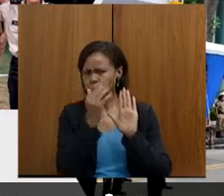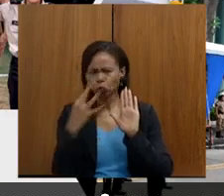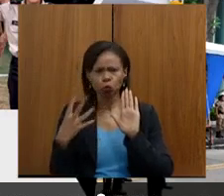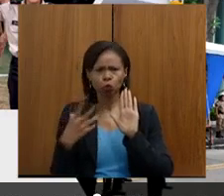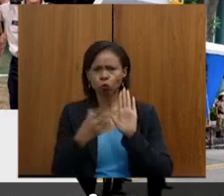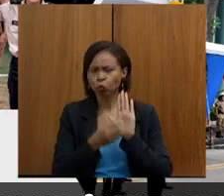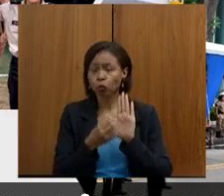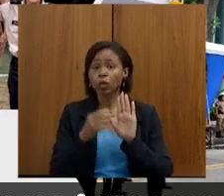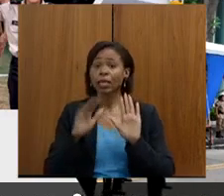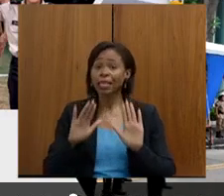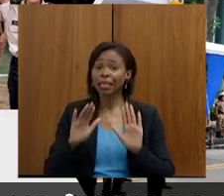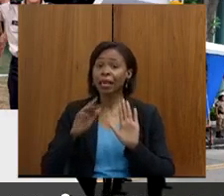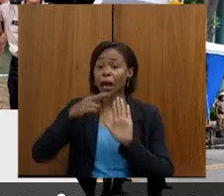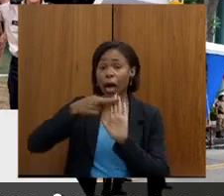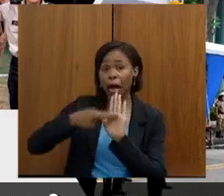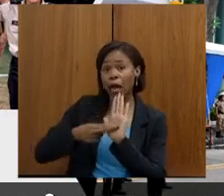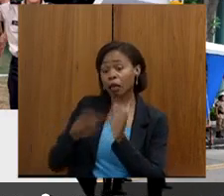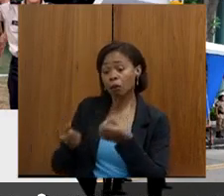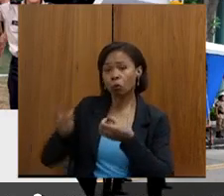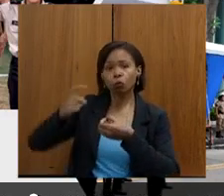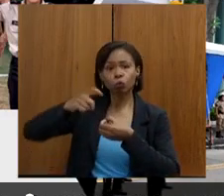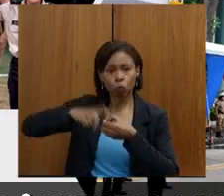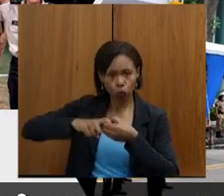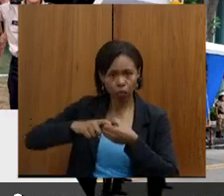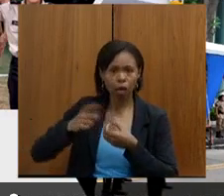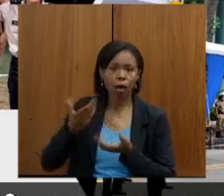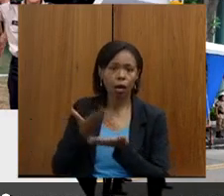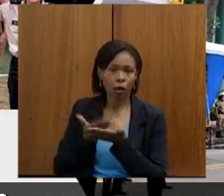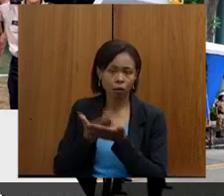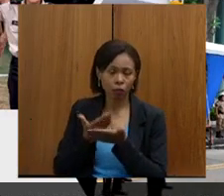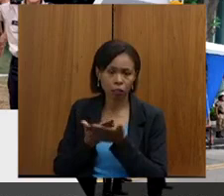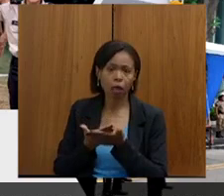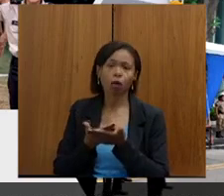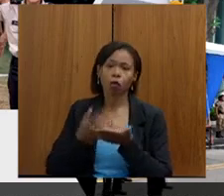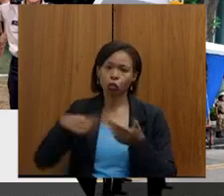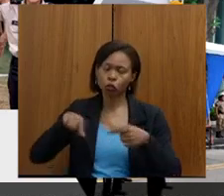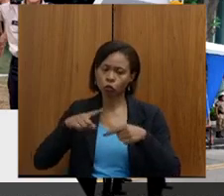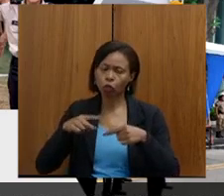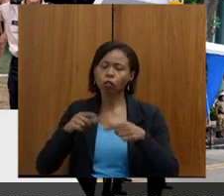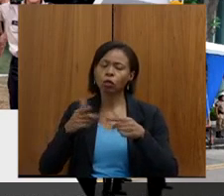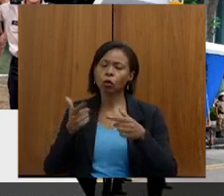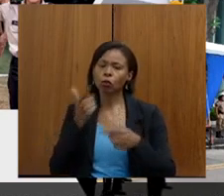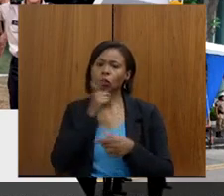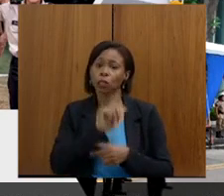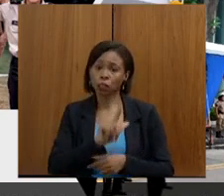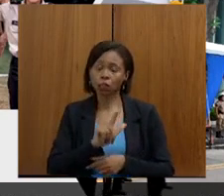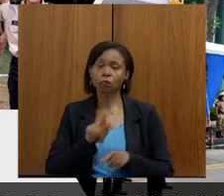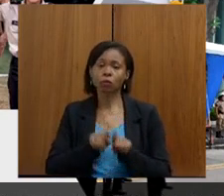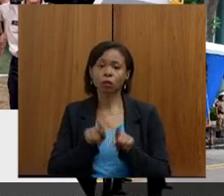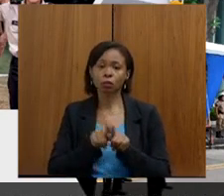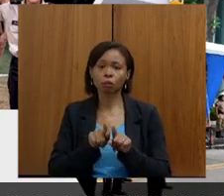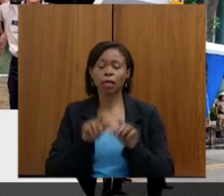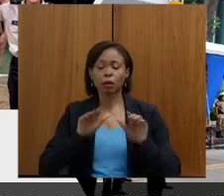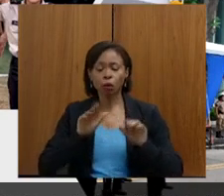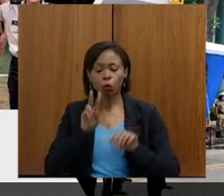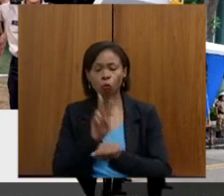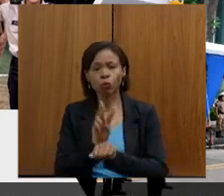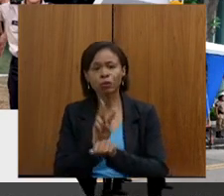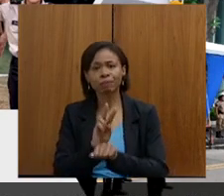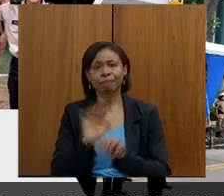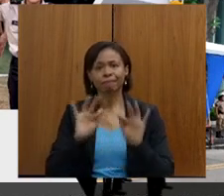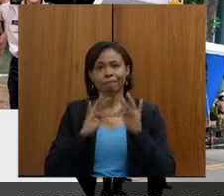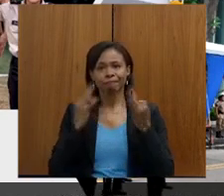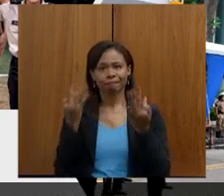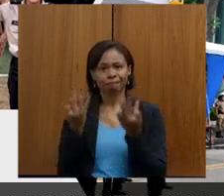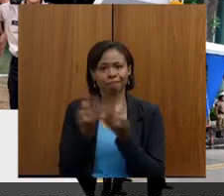Protocolos de retomada é permitido então a gente dá atenção aí e cuidar da nossa da nossa família porque